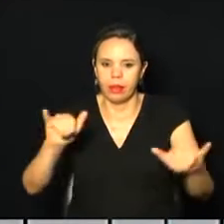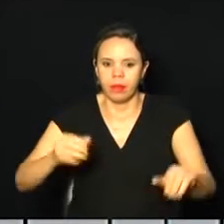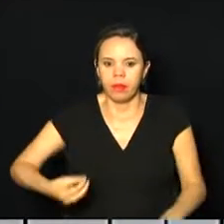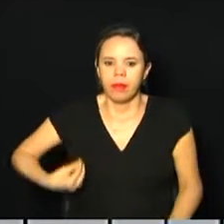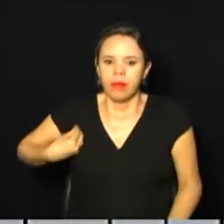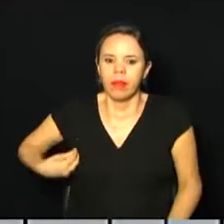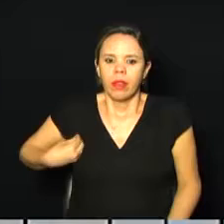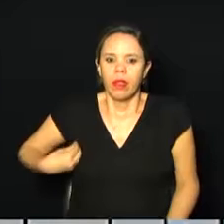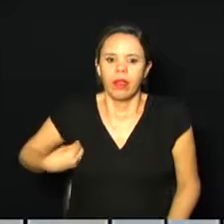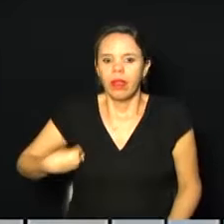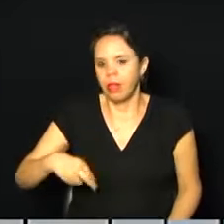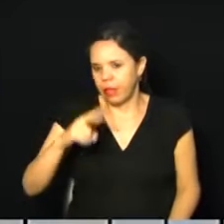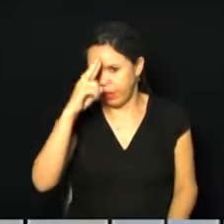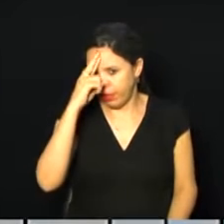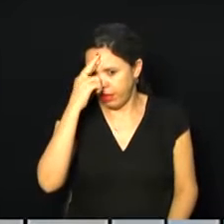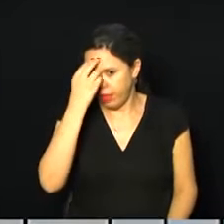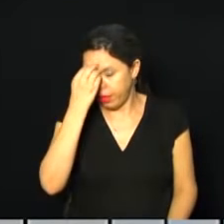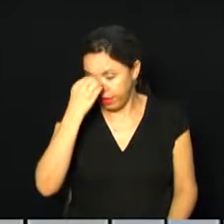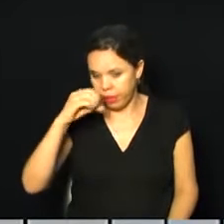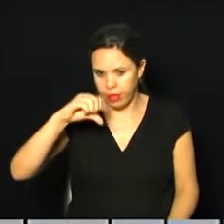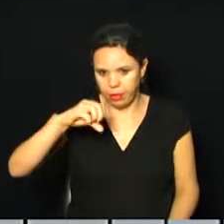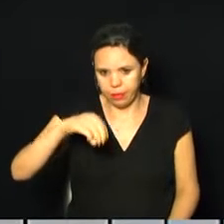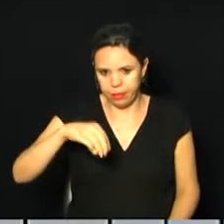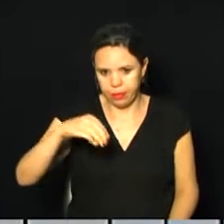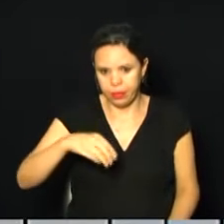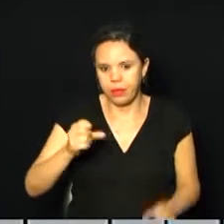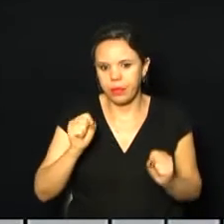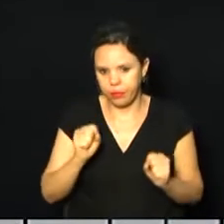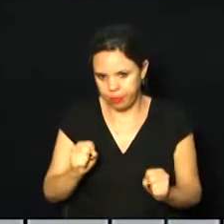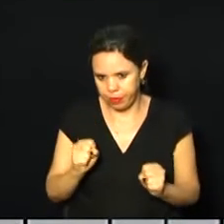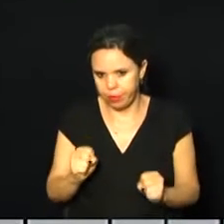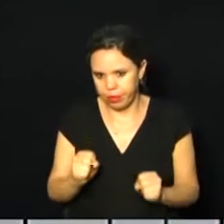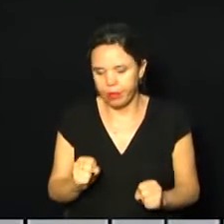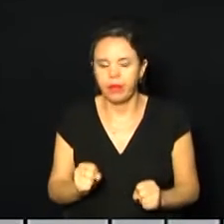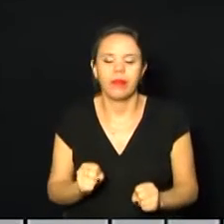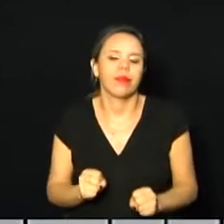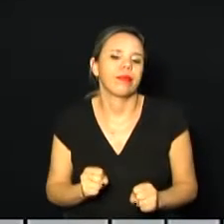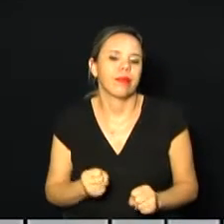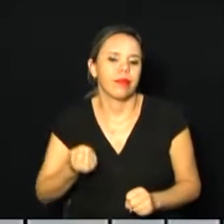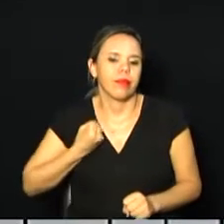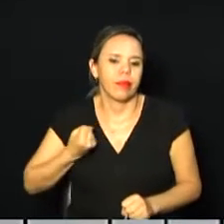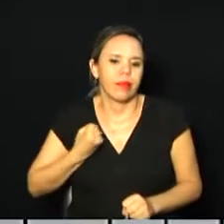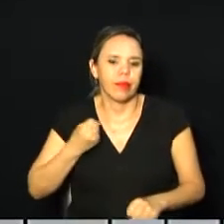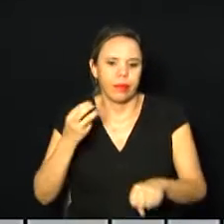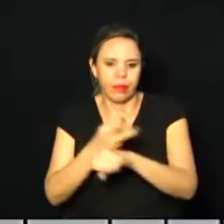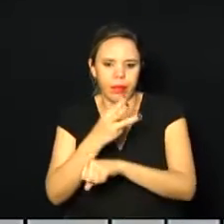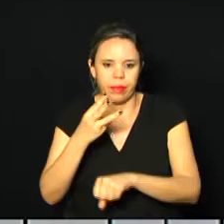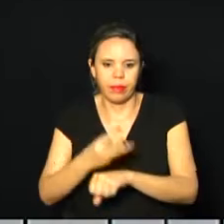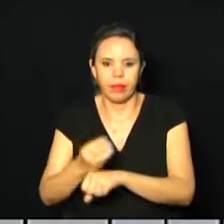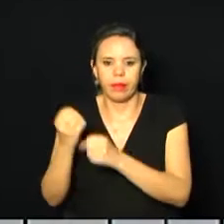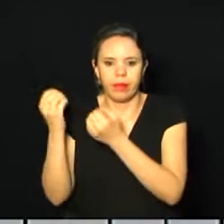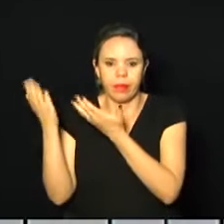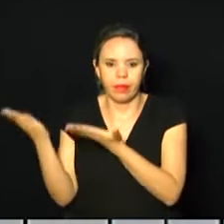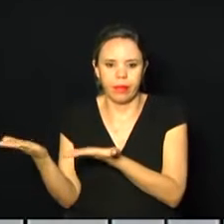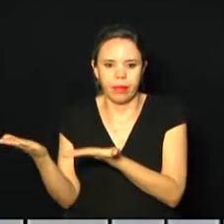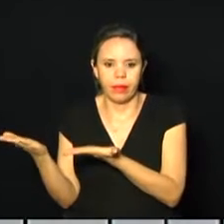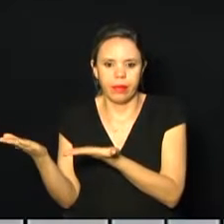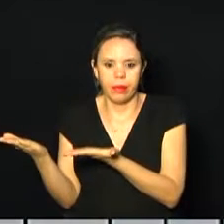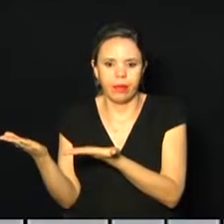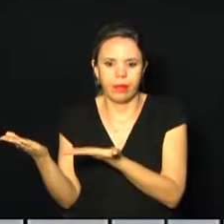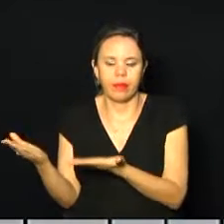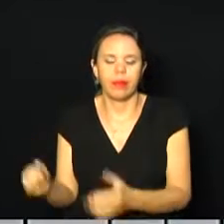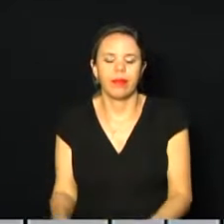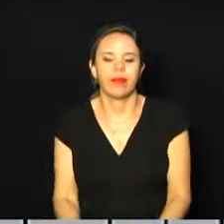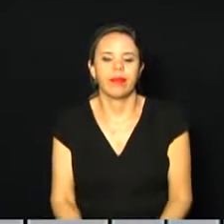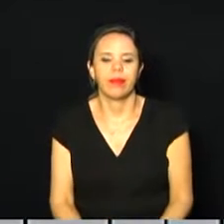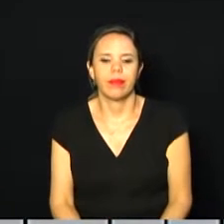ao vivo, 12:09. E você pode participar através do número do nosso WhatsApp. 19 é o nosso